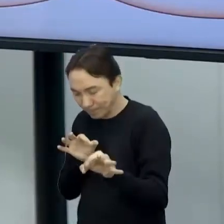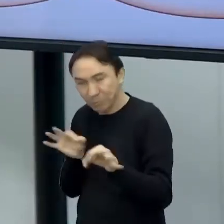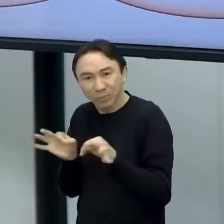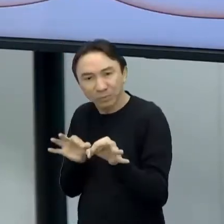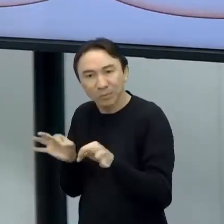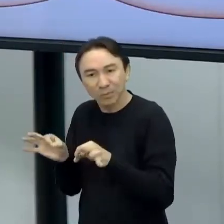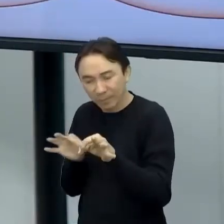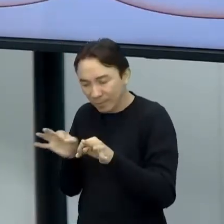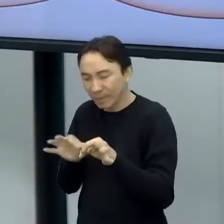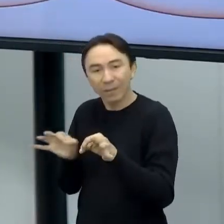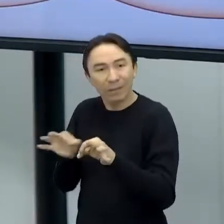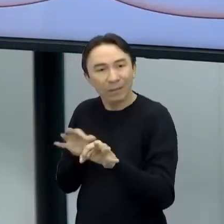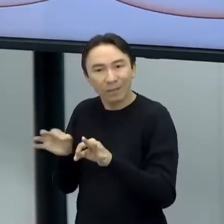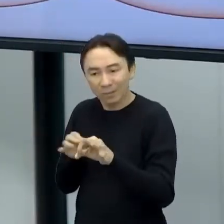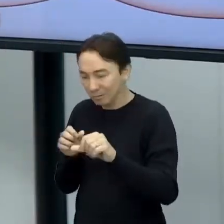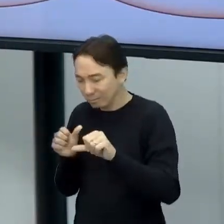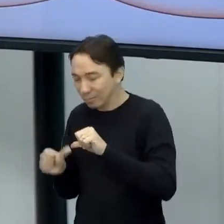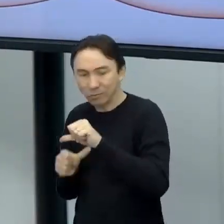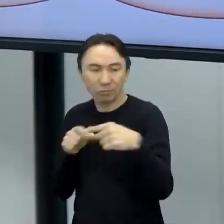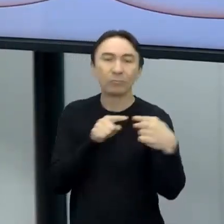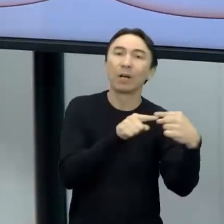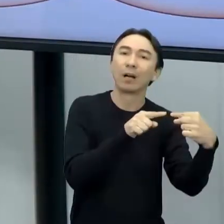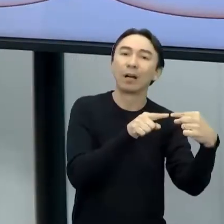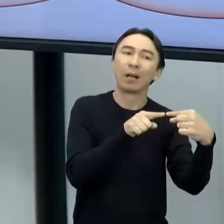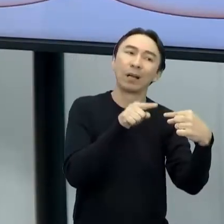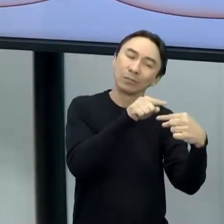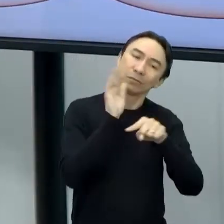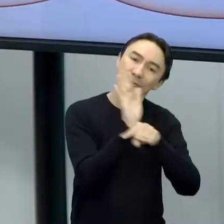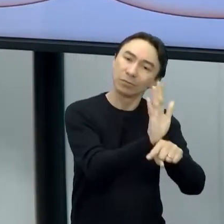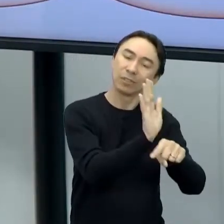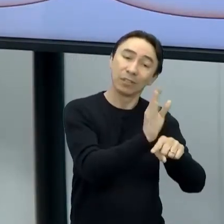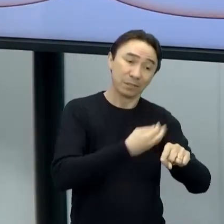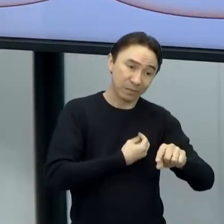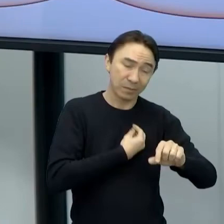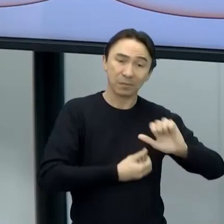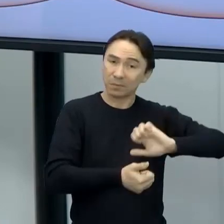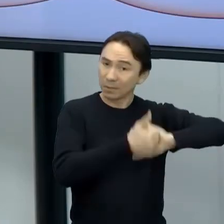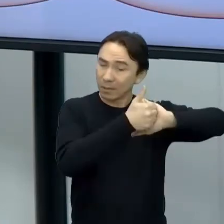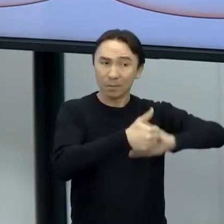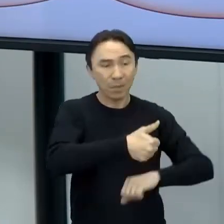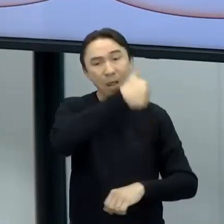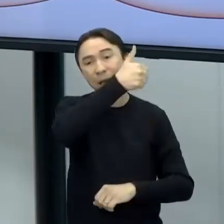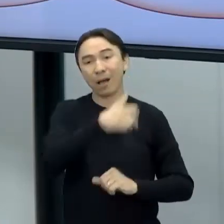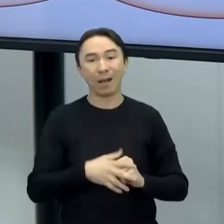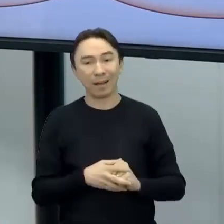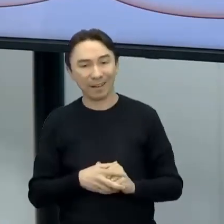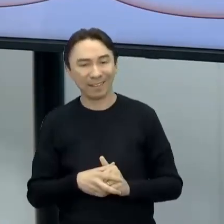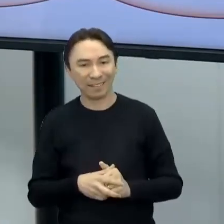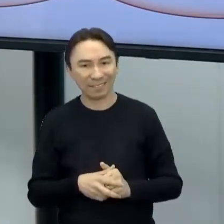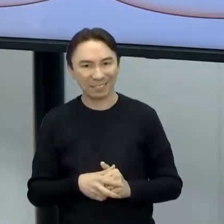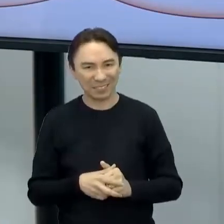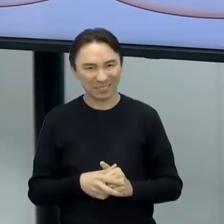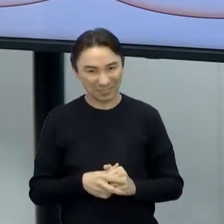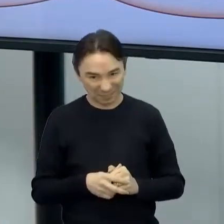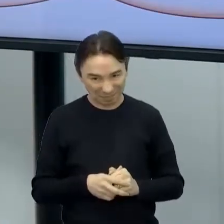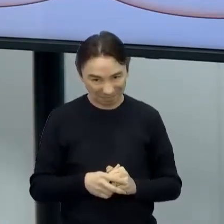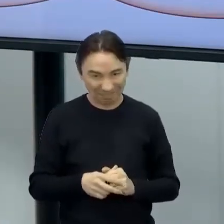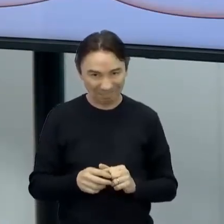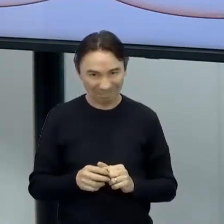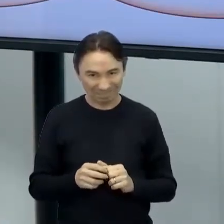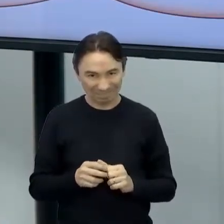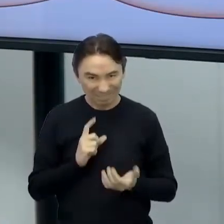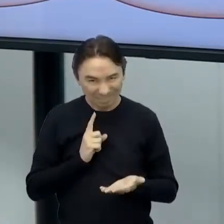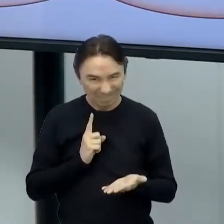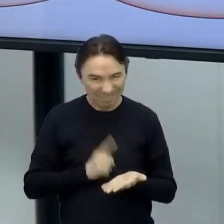pensar em soluções práticas para a melhoria da qualidade de vida dessa pessoa, desse grupo de pessoas.